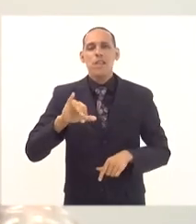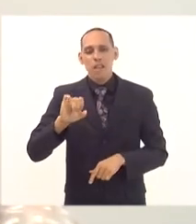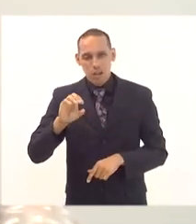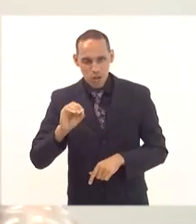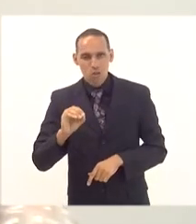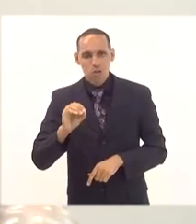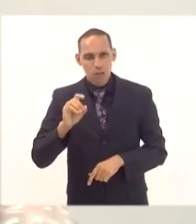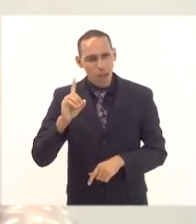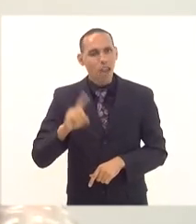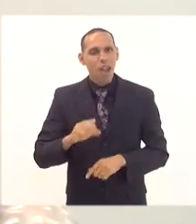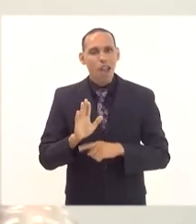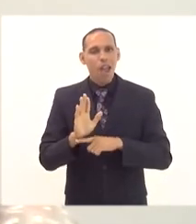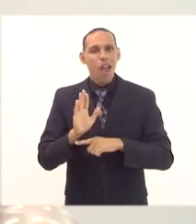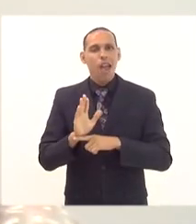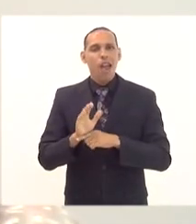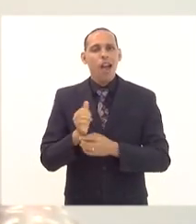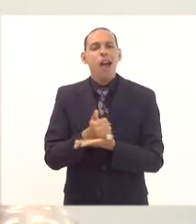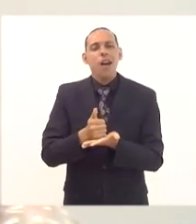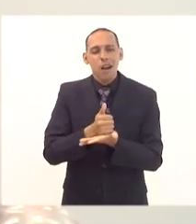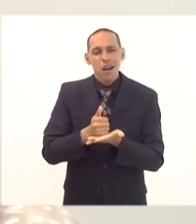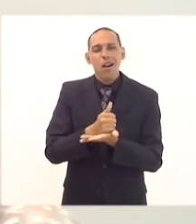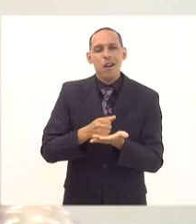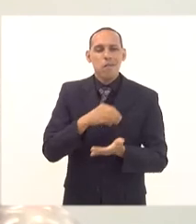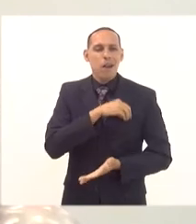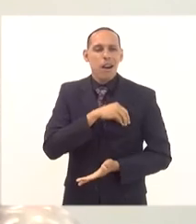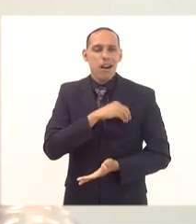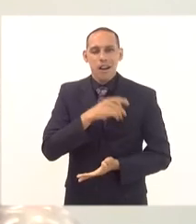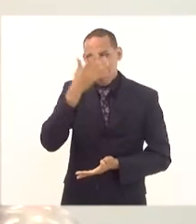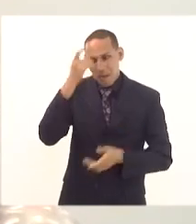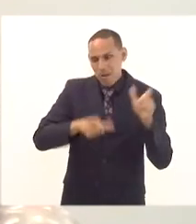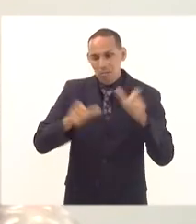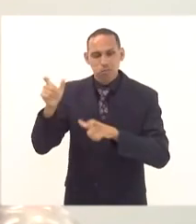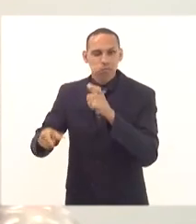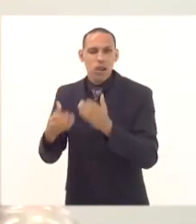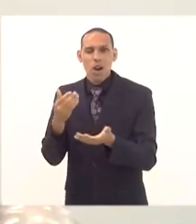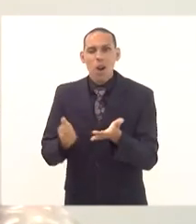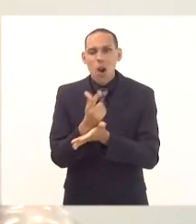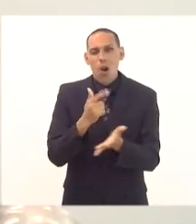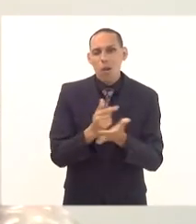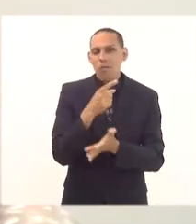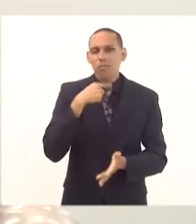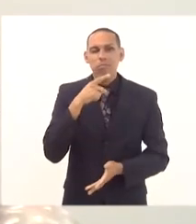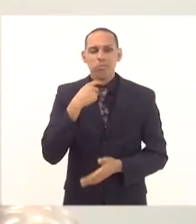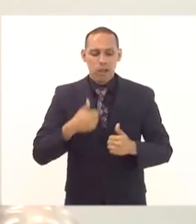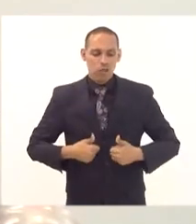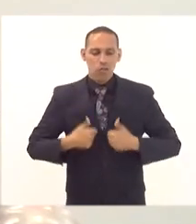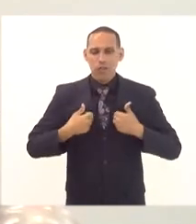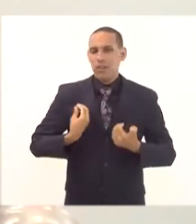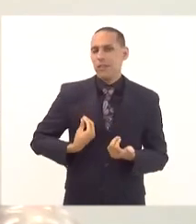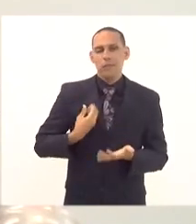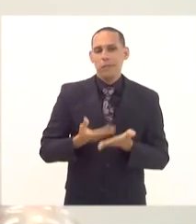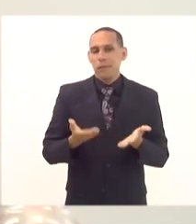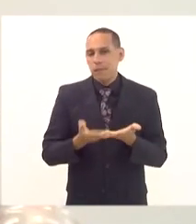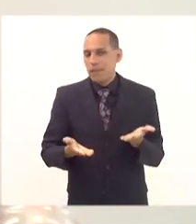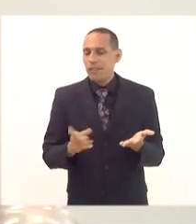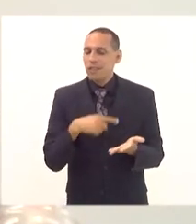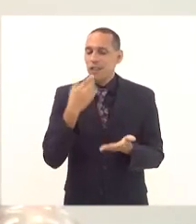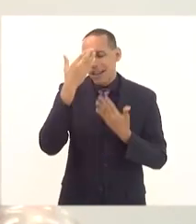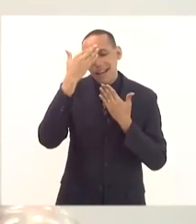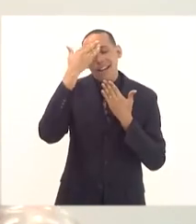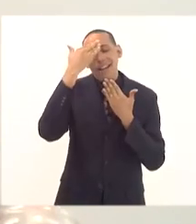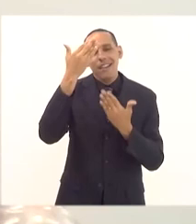Virginia desse muito bem aos trabalhadores e trabalhadores que perderam seu poder de compra essa qualidade dignidade de vida então